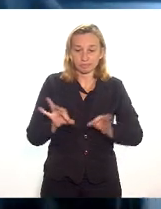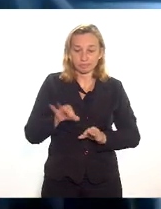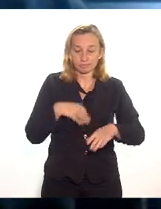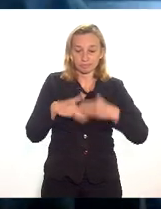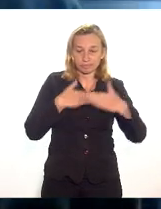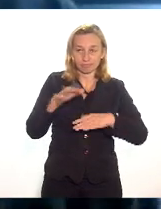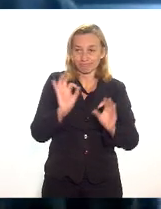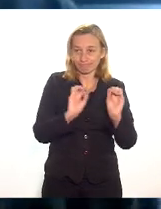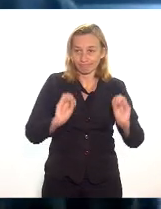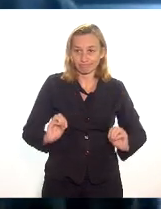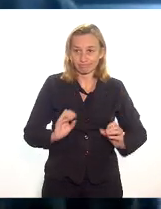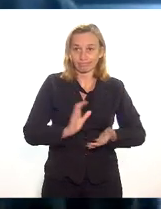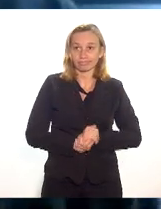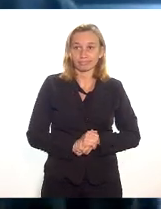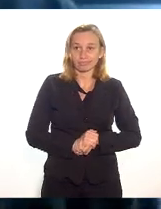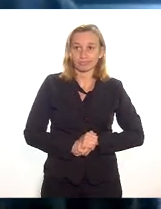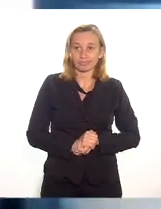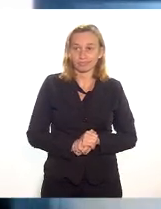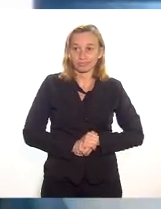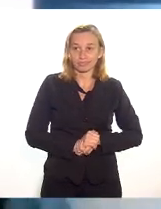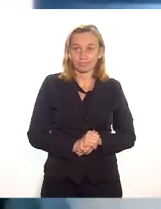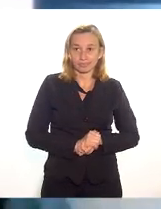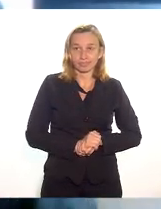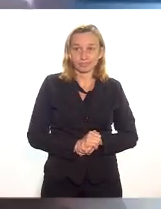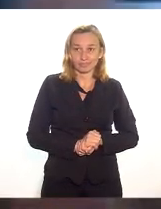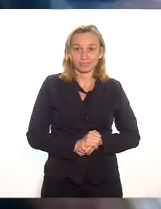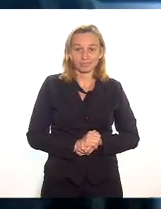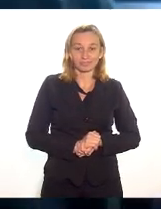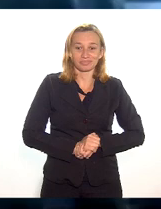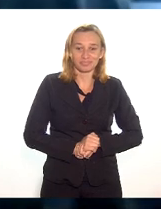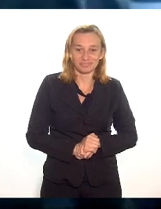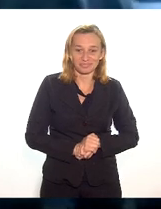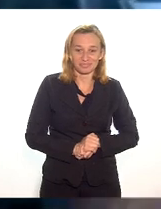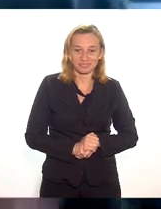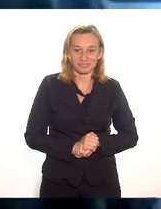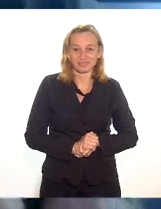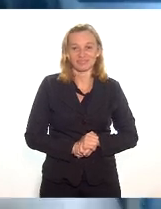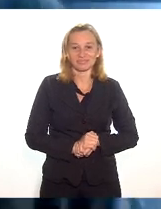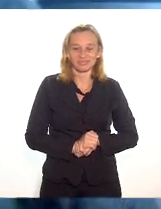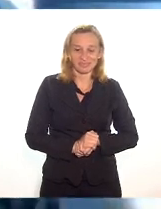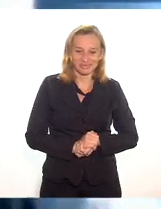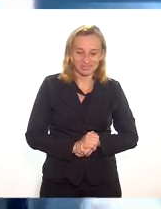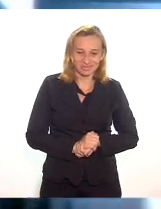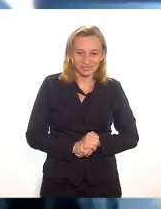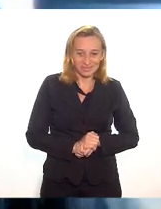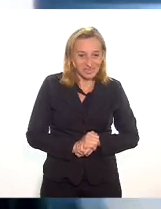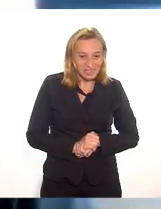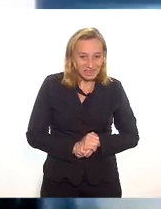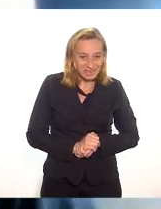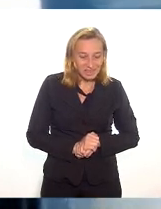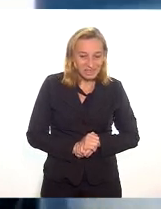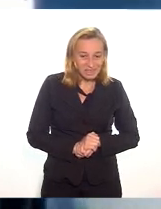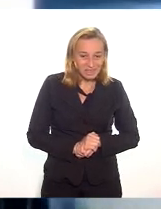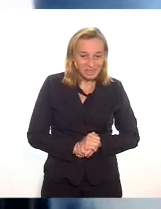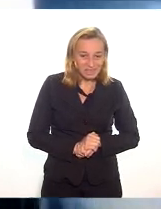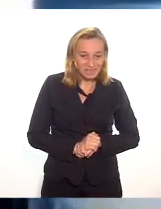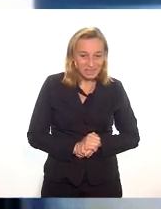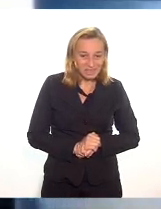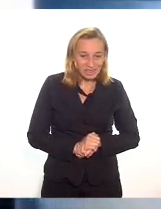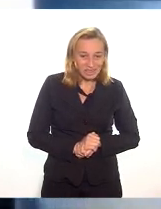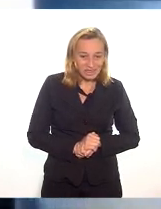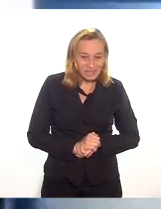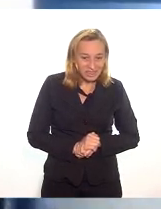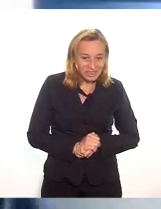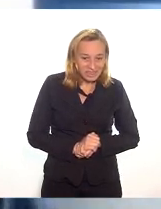disso, o Rio é sacrificado. Bom, tem a questão da SEDAI. Muitos falaram, e eu vou falar